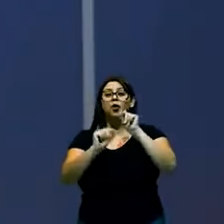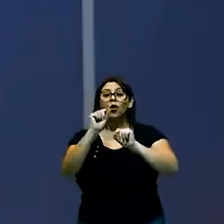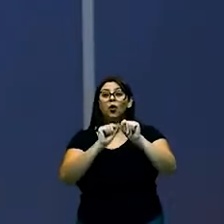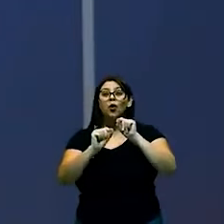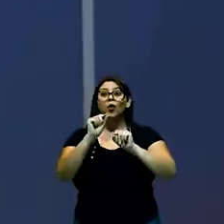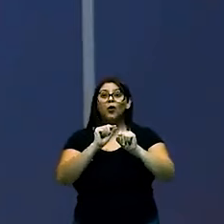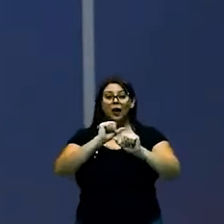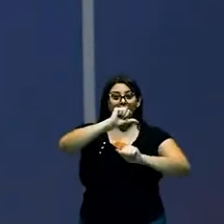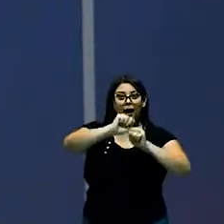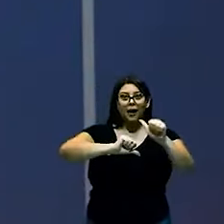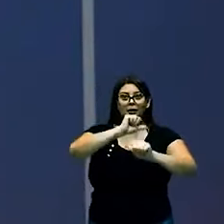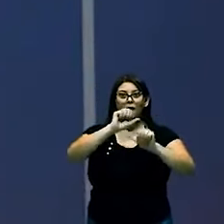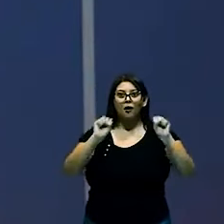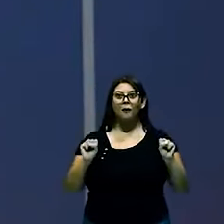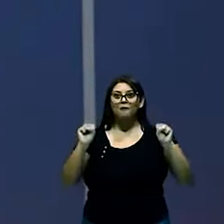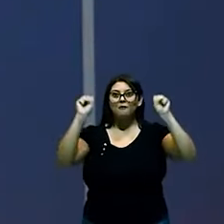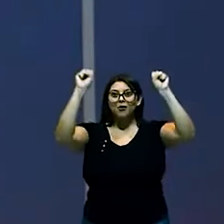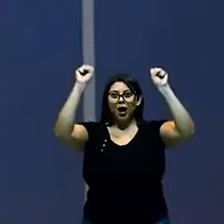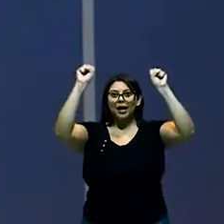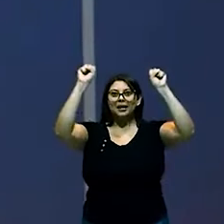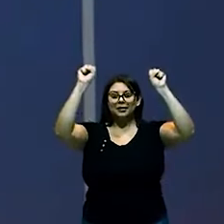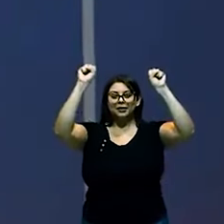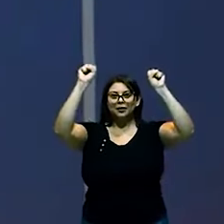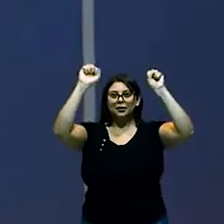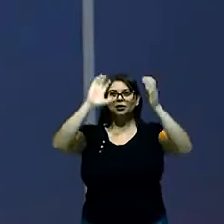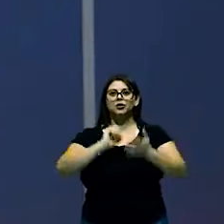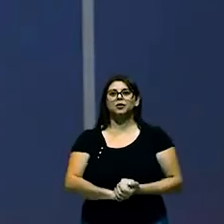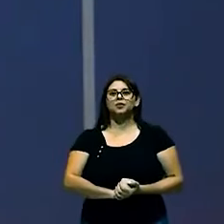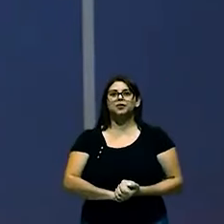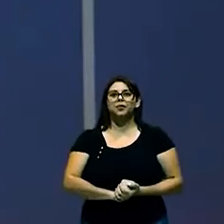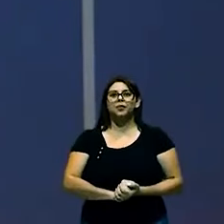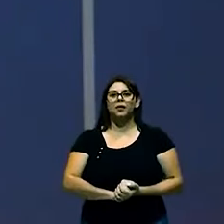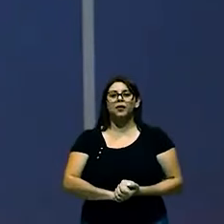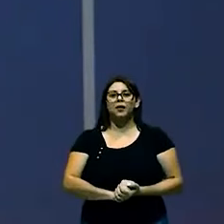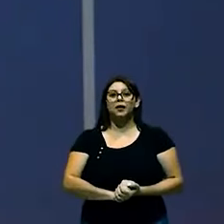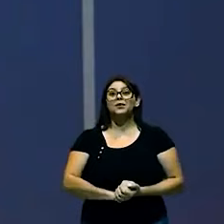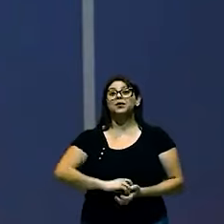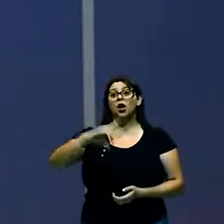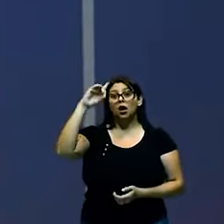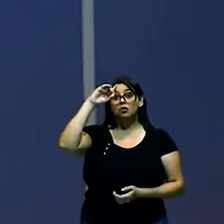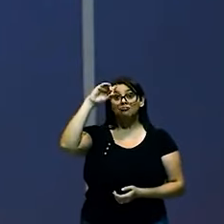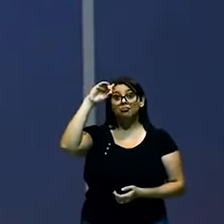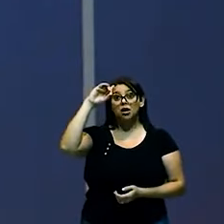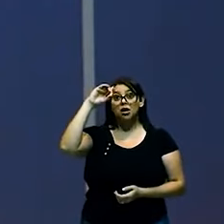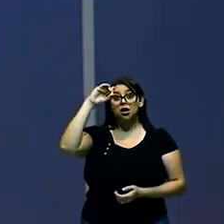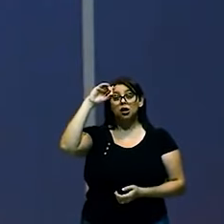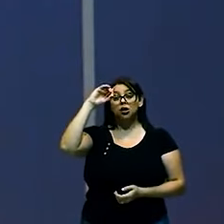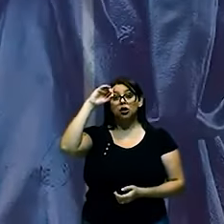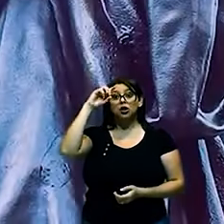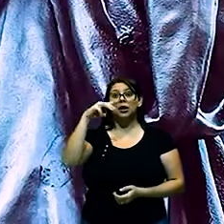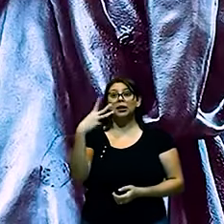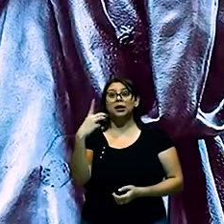reforma protestante. E a reforma protestante tem data 31 de outubro de